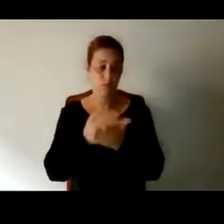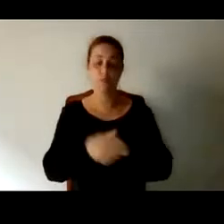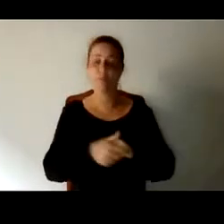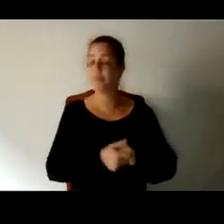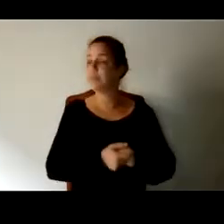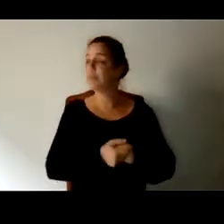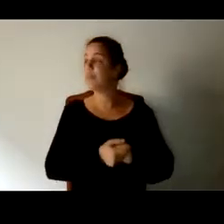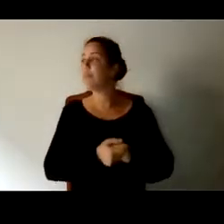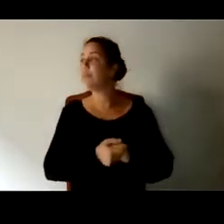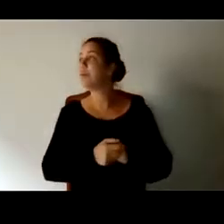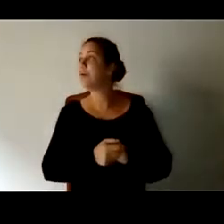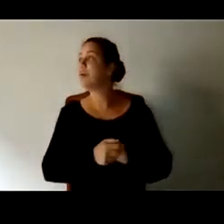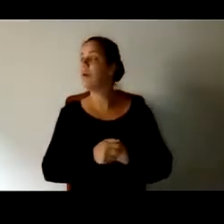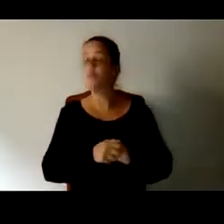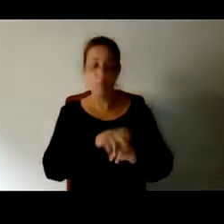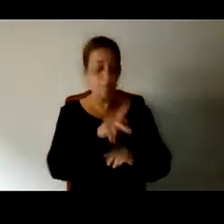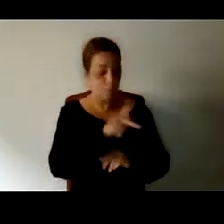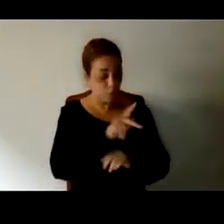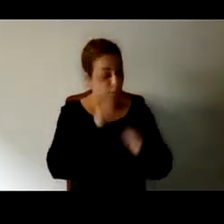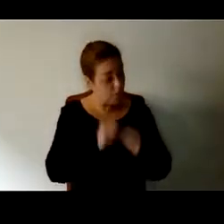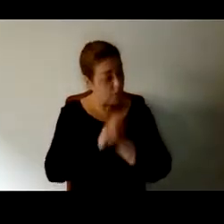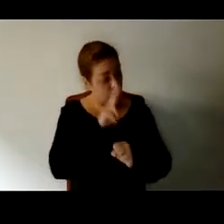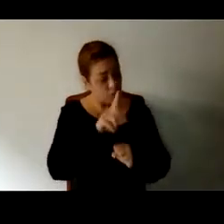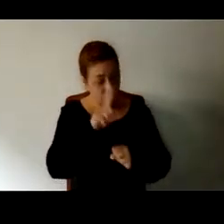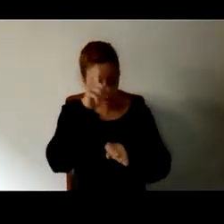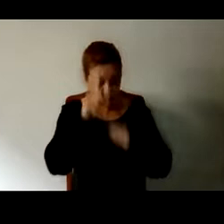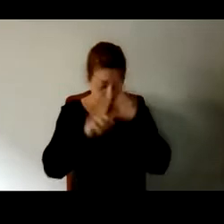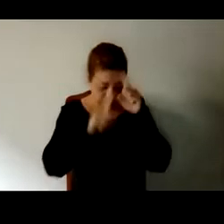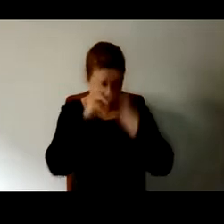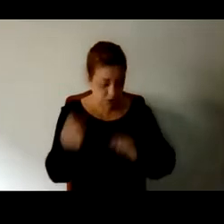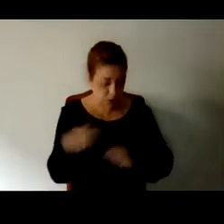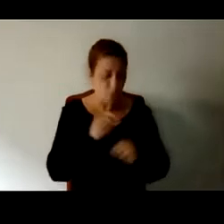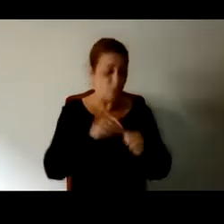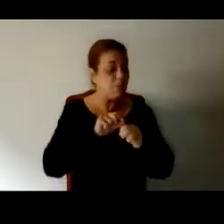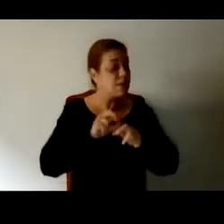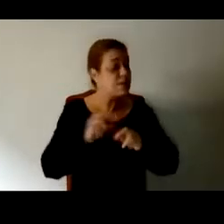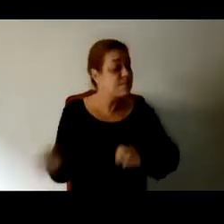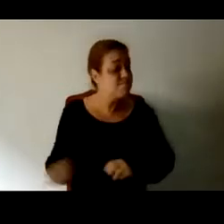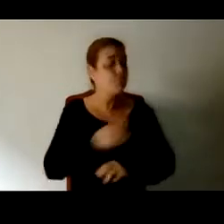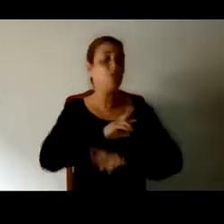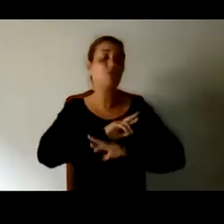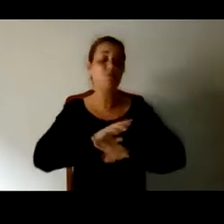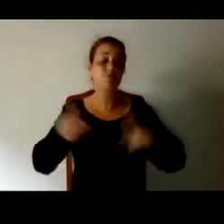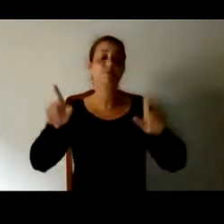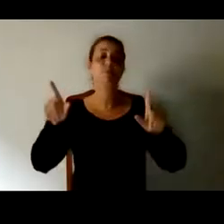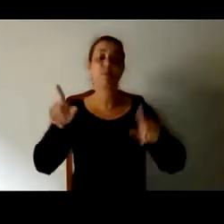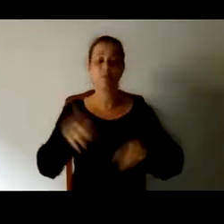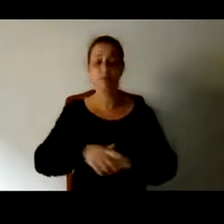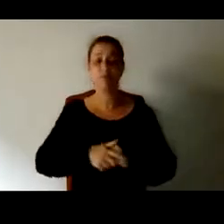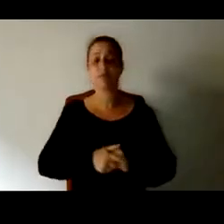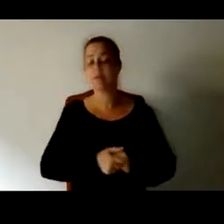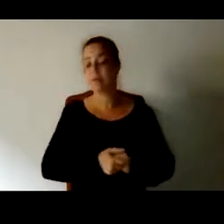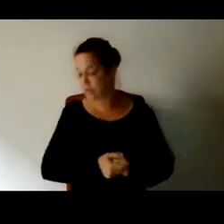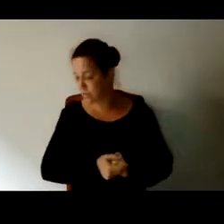a criatividade, né, inovar, fazer diferente, e depois postar essa sequência didática no mural do